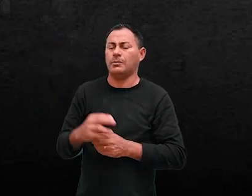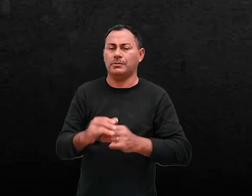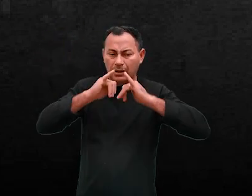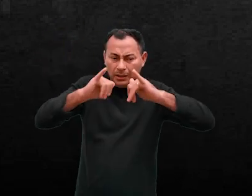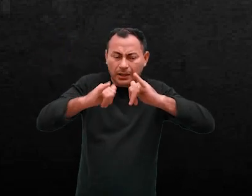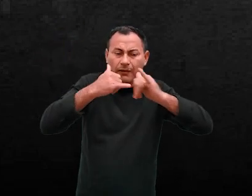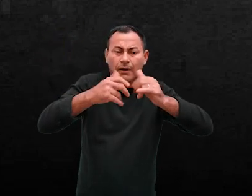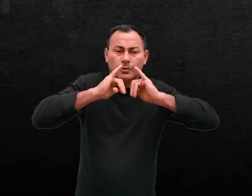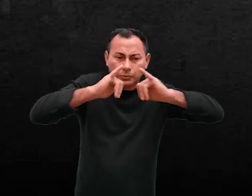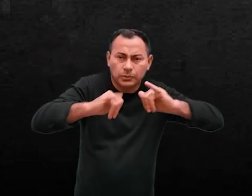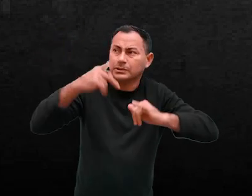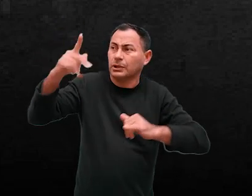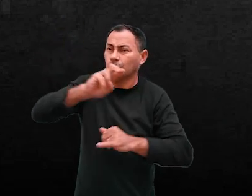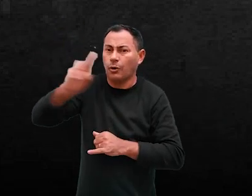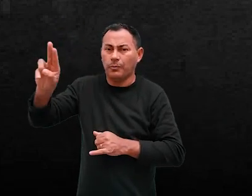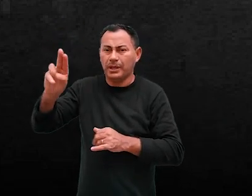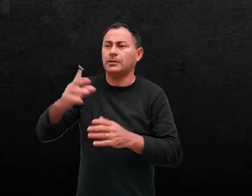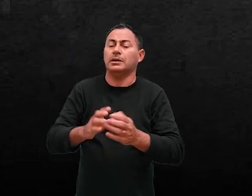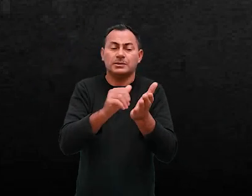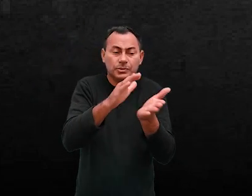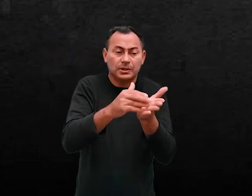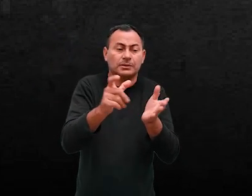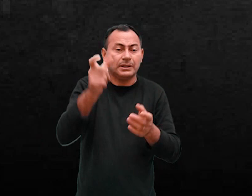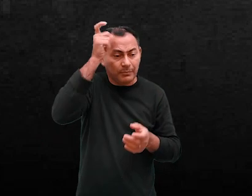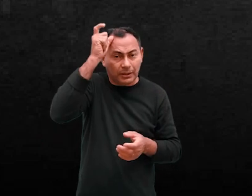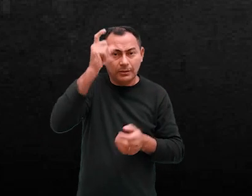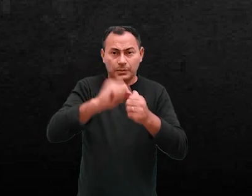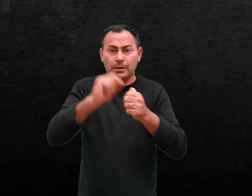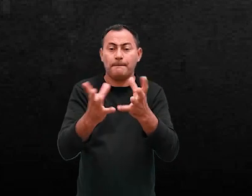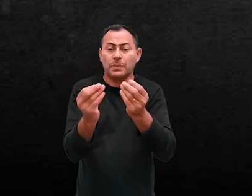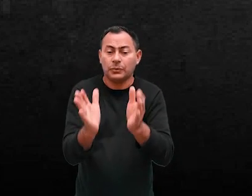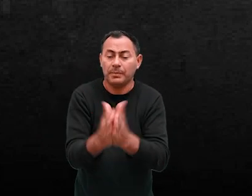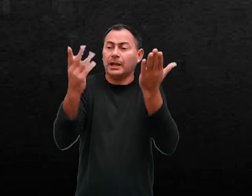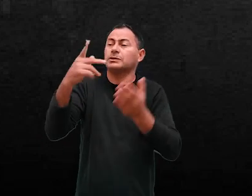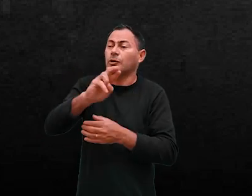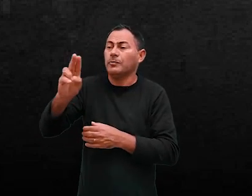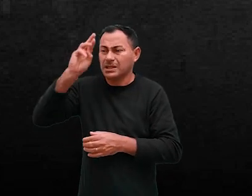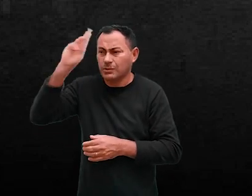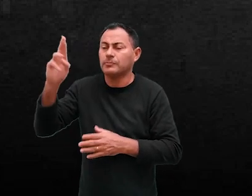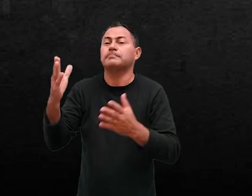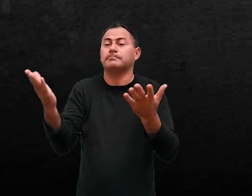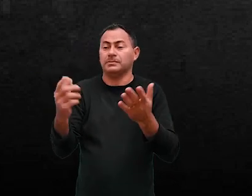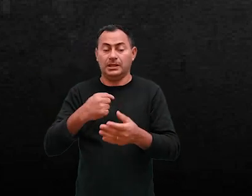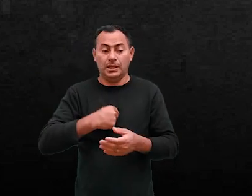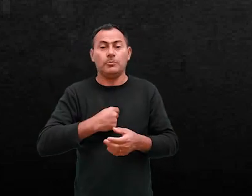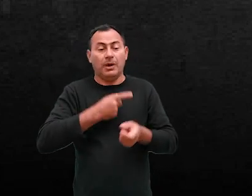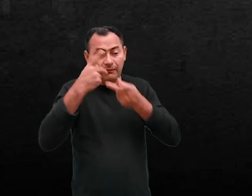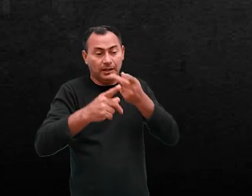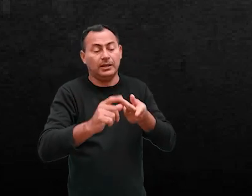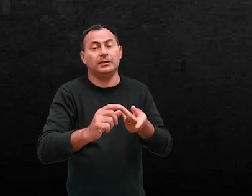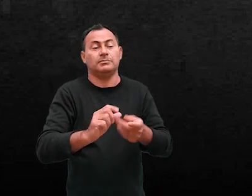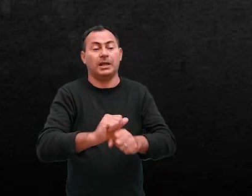não profetizamos em Teu nome não expulsamos demônios e não realizamos muitos milagres? Então eu lhes